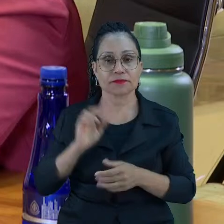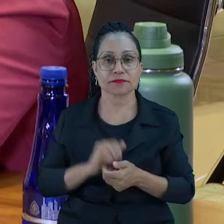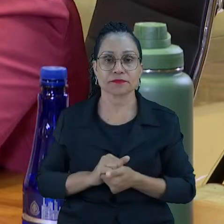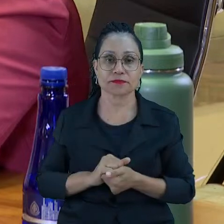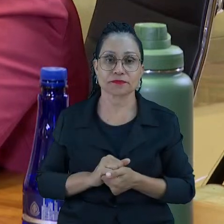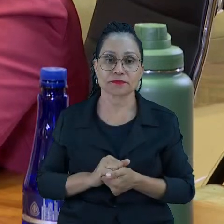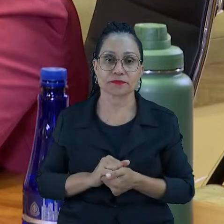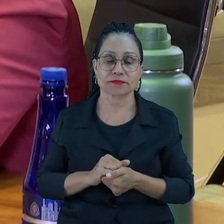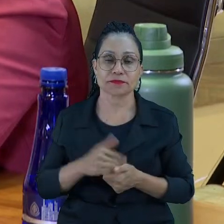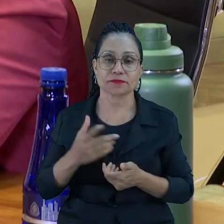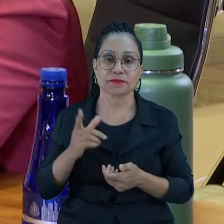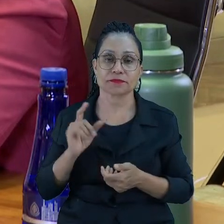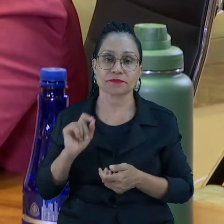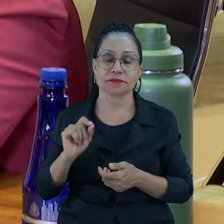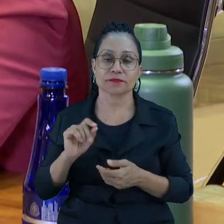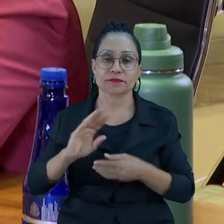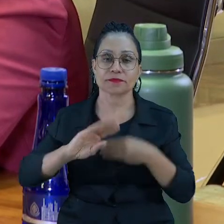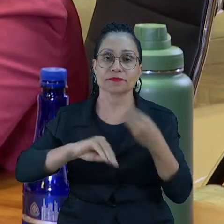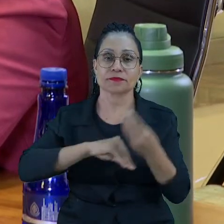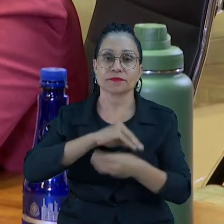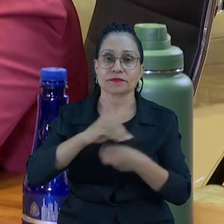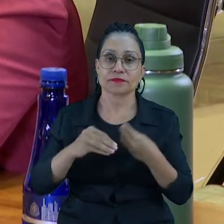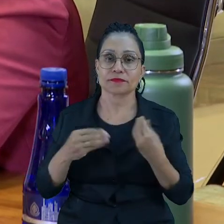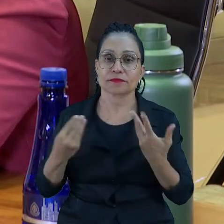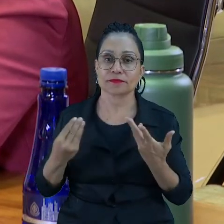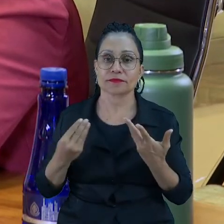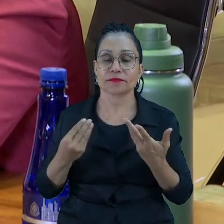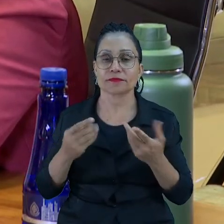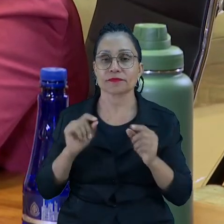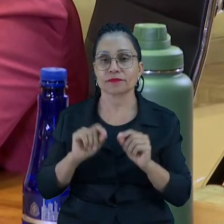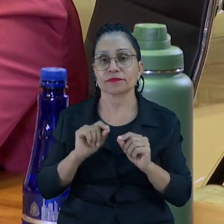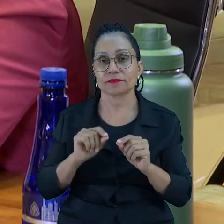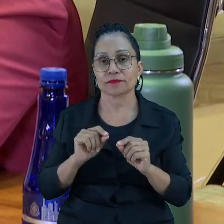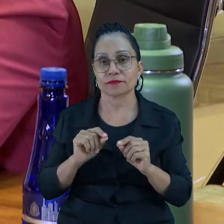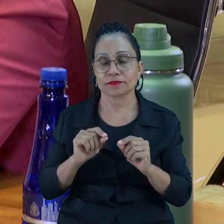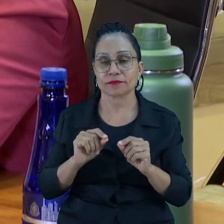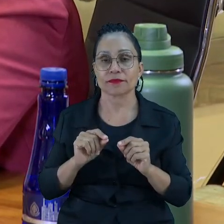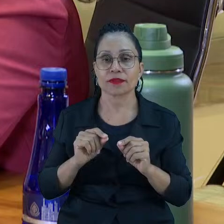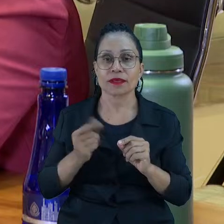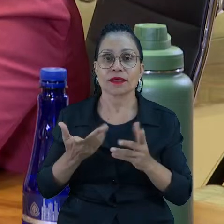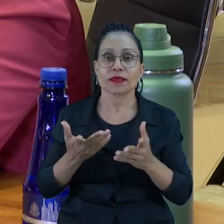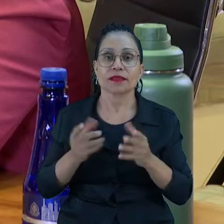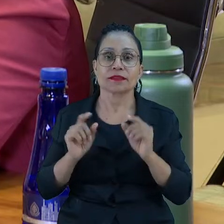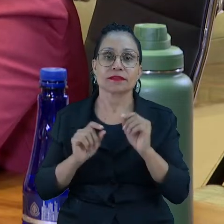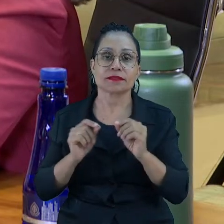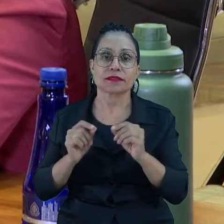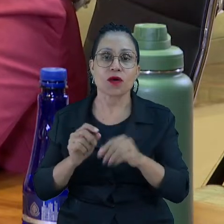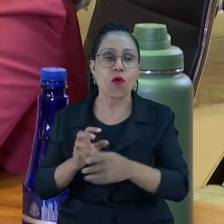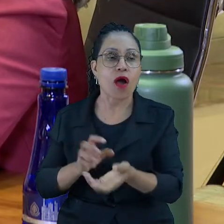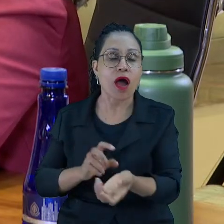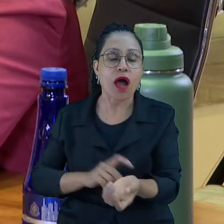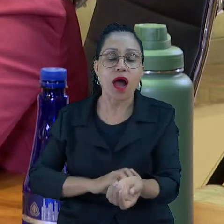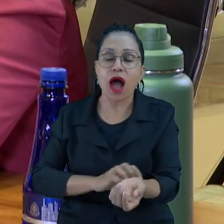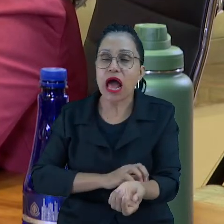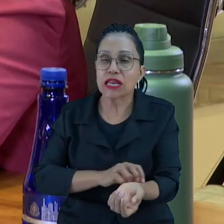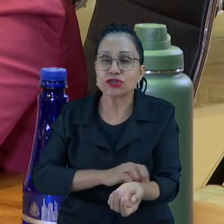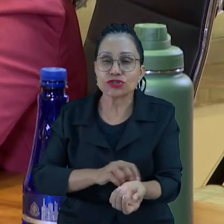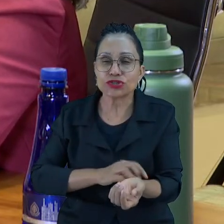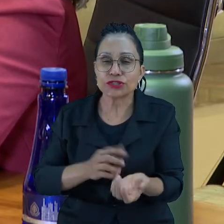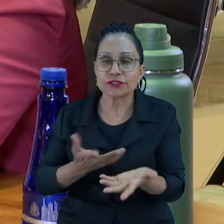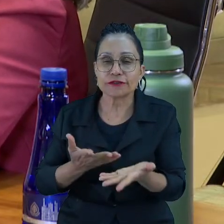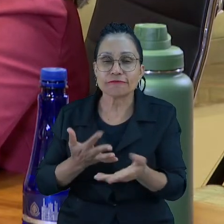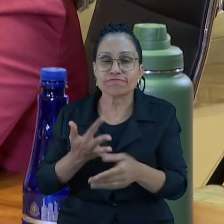situação envolvendo sensibilidade alimentar, alergia e intolerância, né? Sim. Porque no Brasil também nós